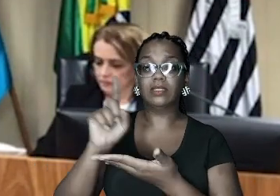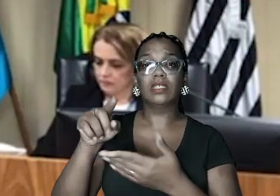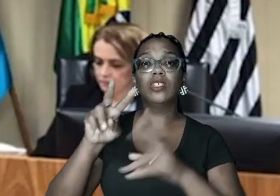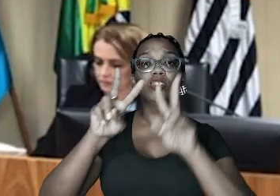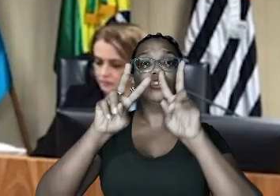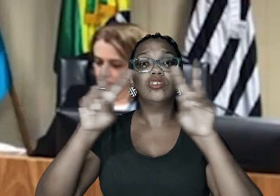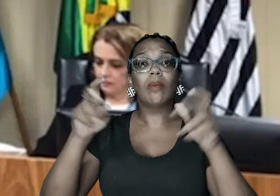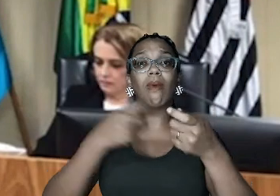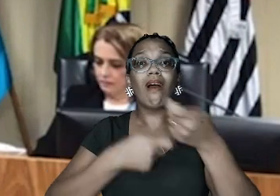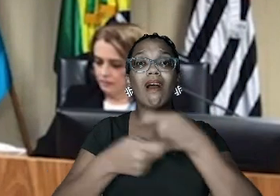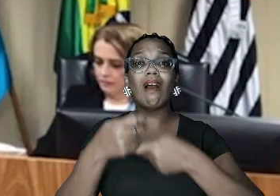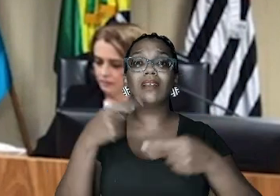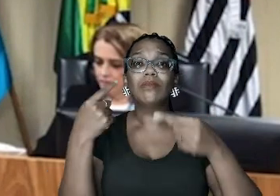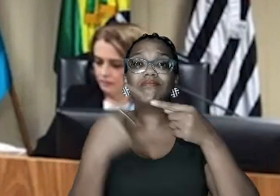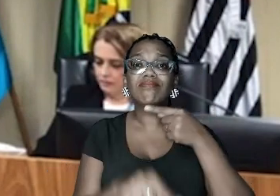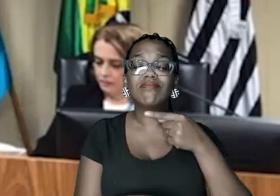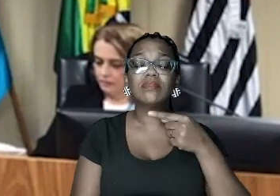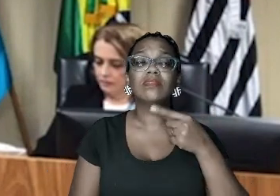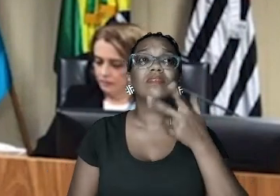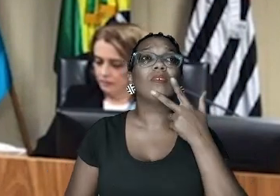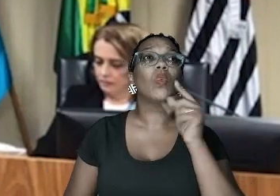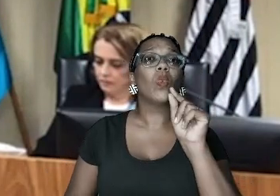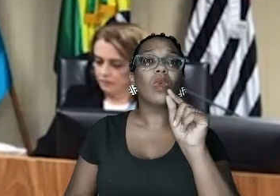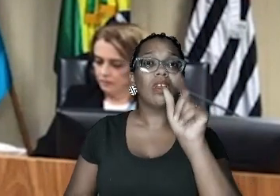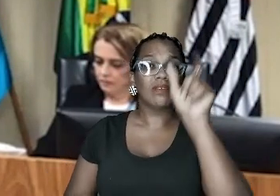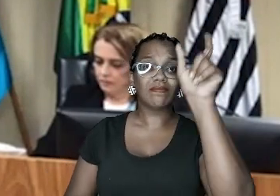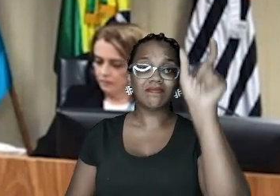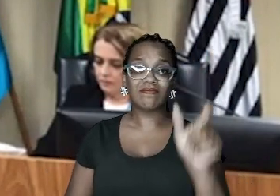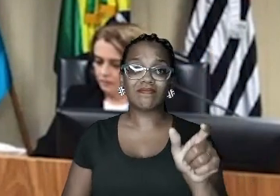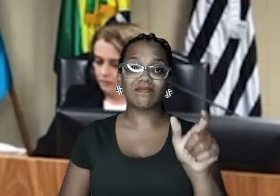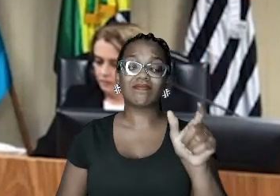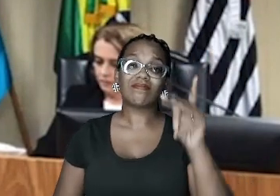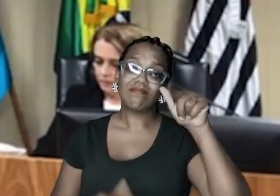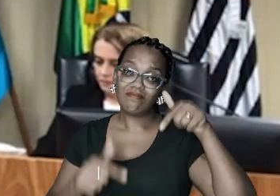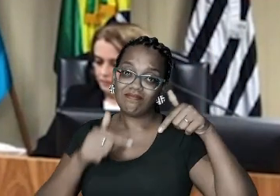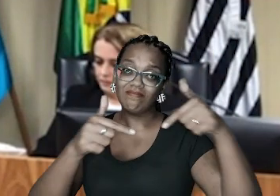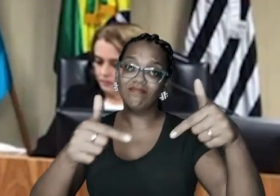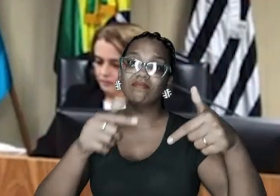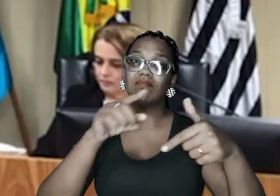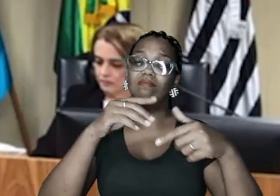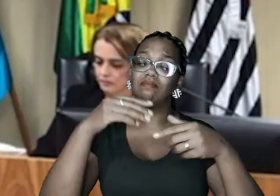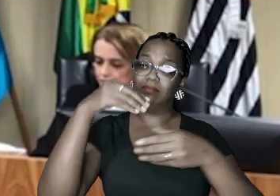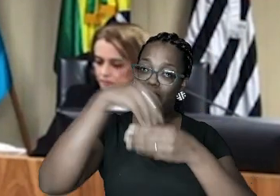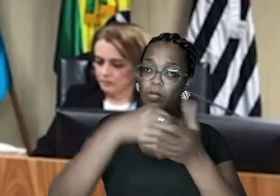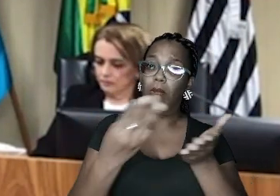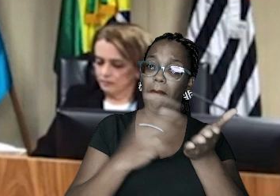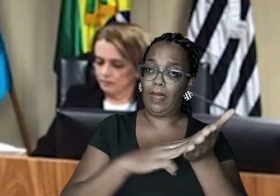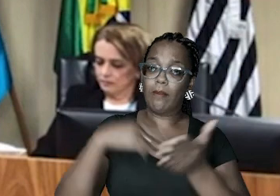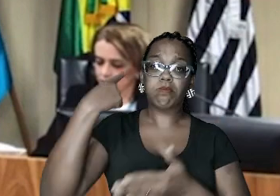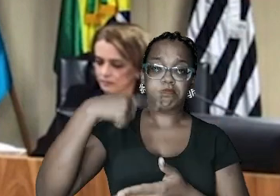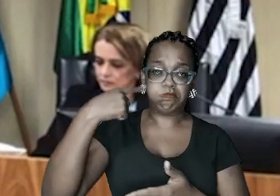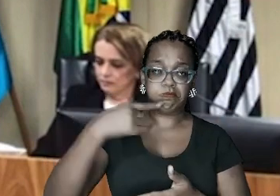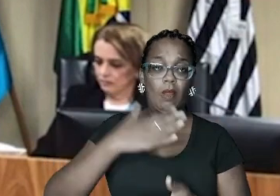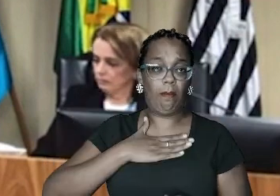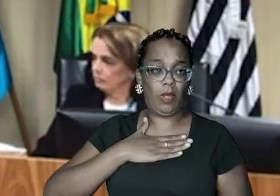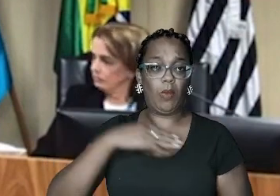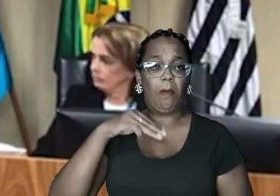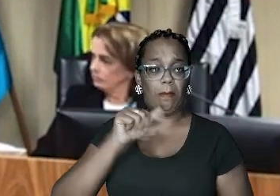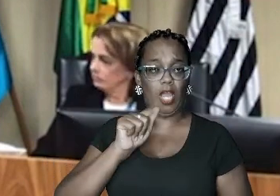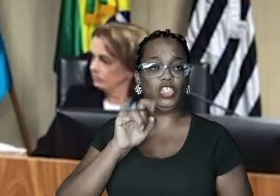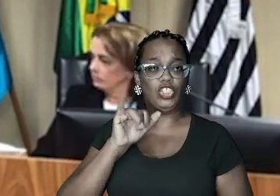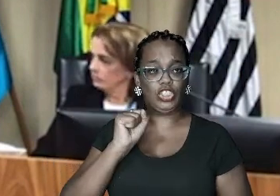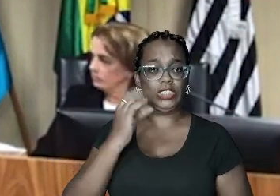que o operador do Direito Penal membro do Ministério Público advogado eu magistrado tem uma